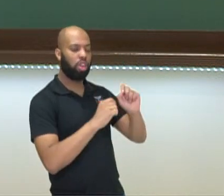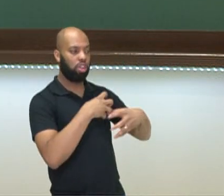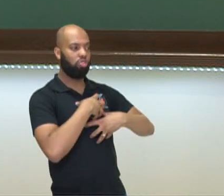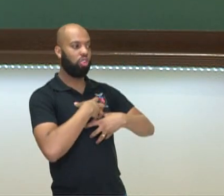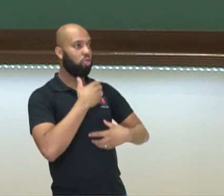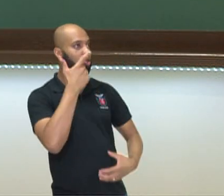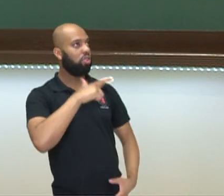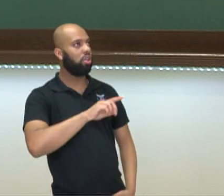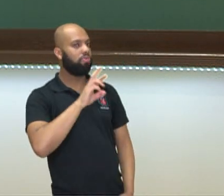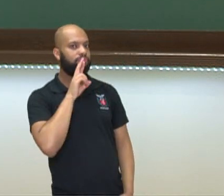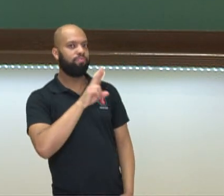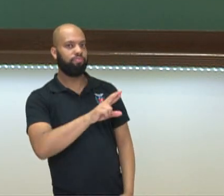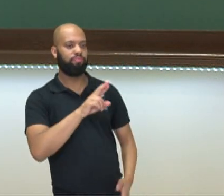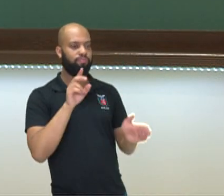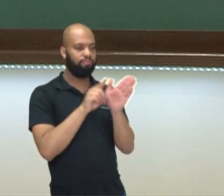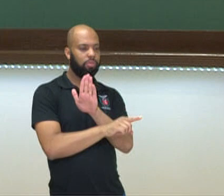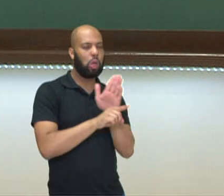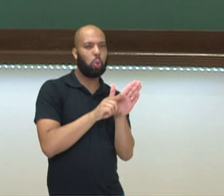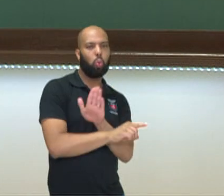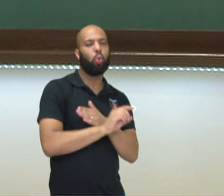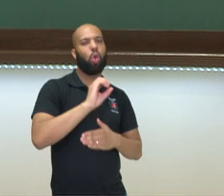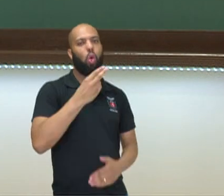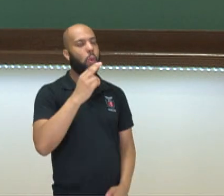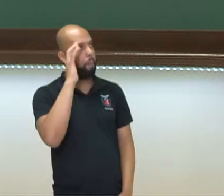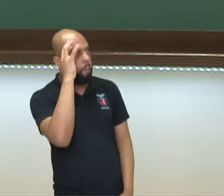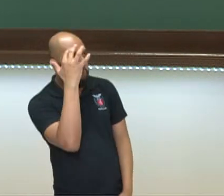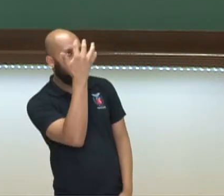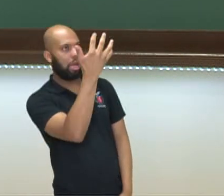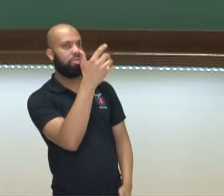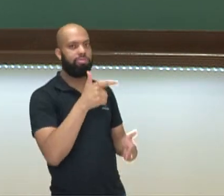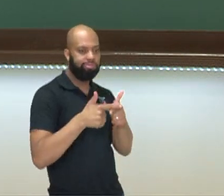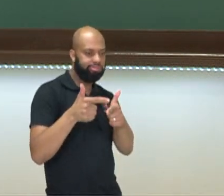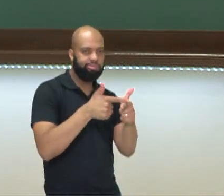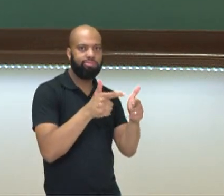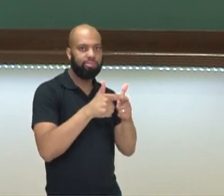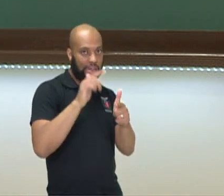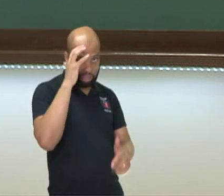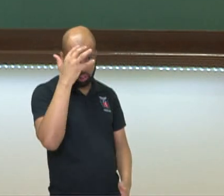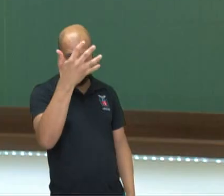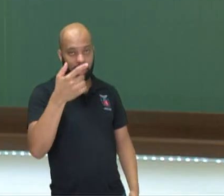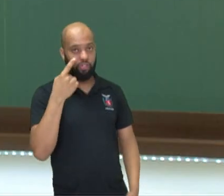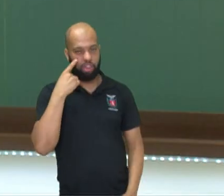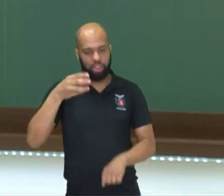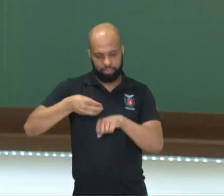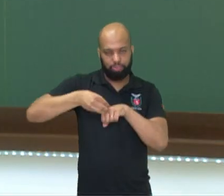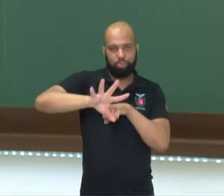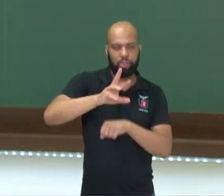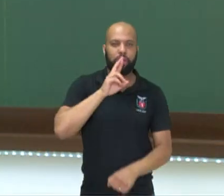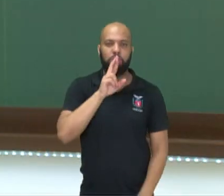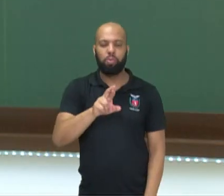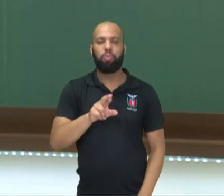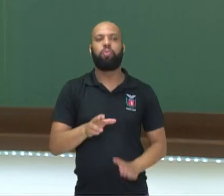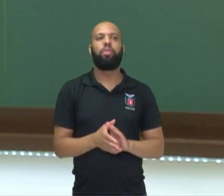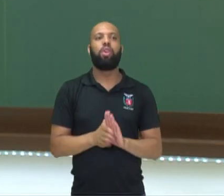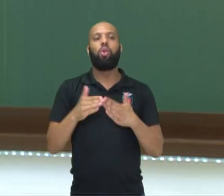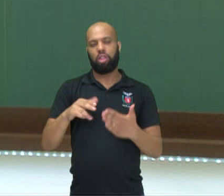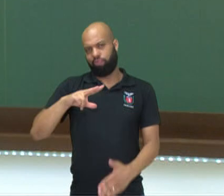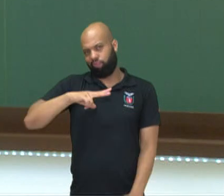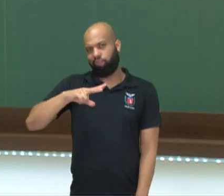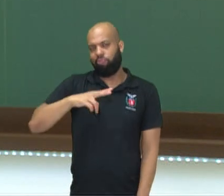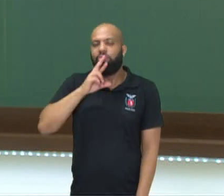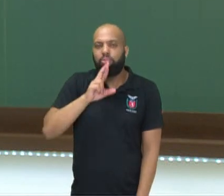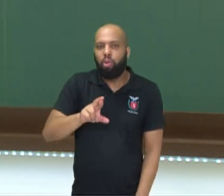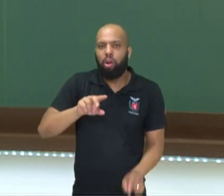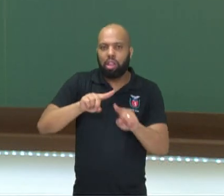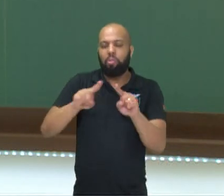de conflitos, resolução de problemas? Vamos ver lá então uma sugestão de resposta. A resposta, claro, é pessoal, né? Vocês